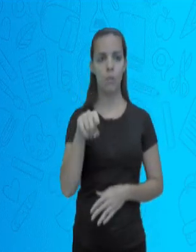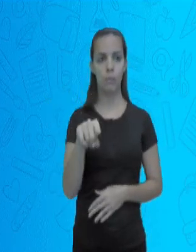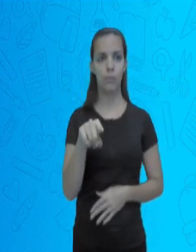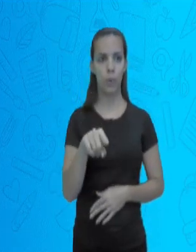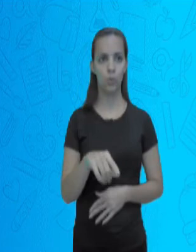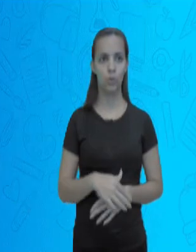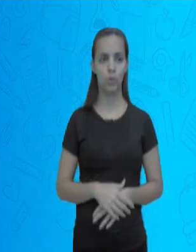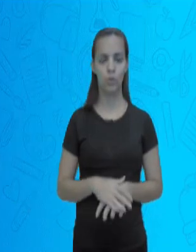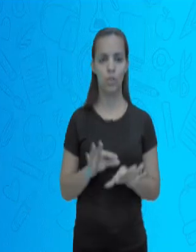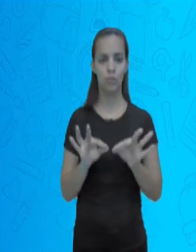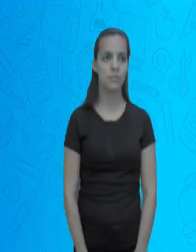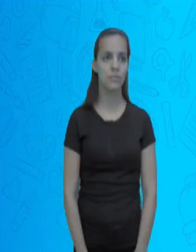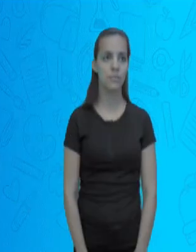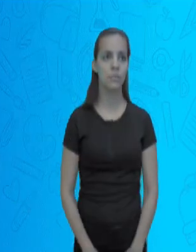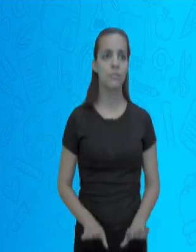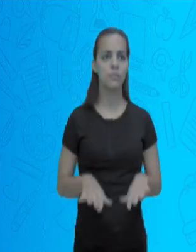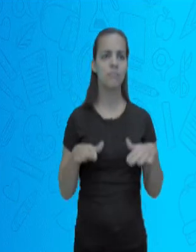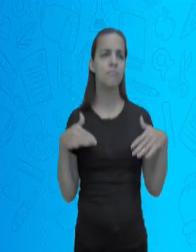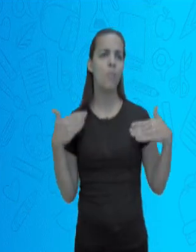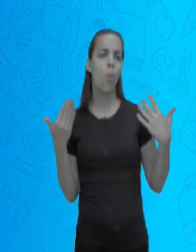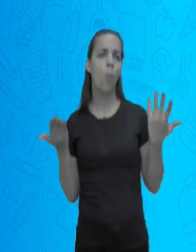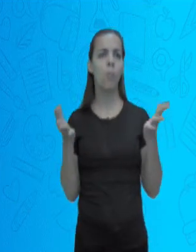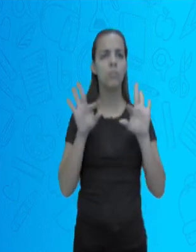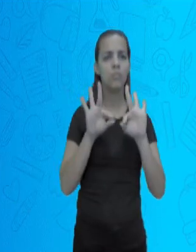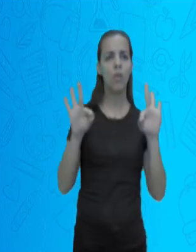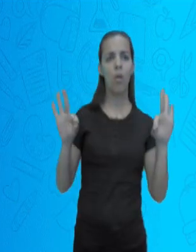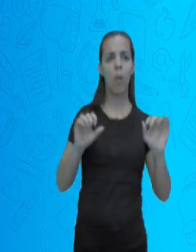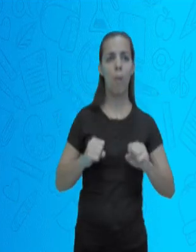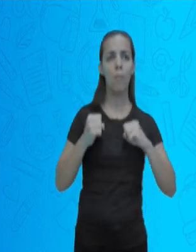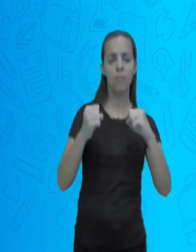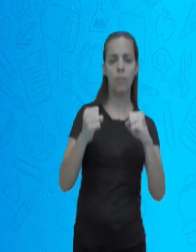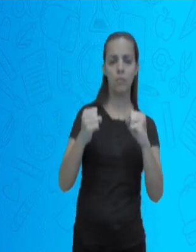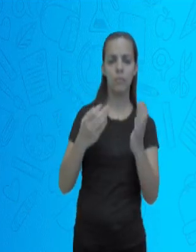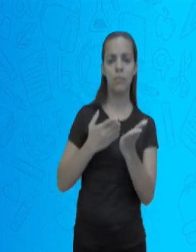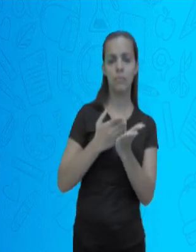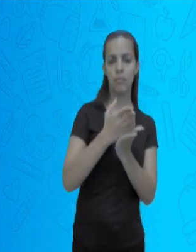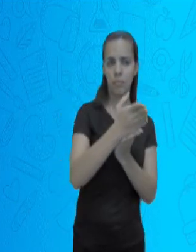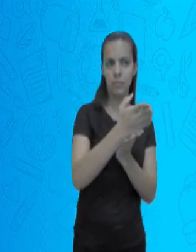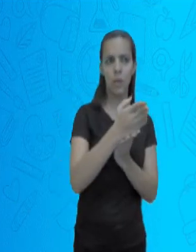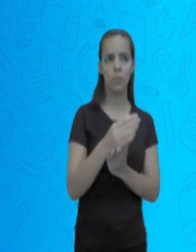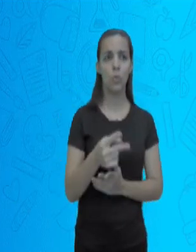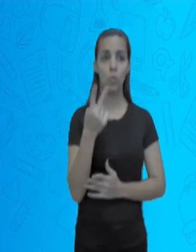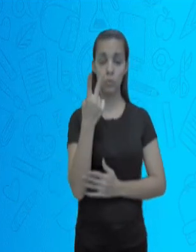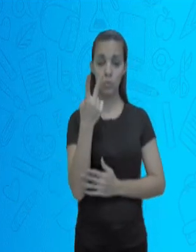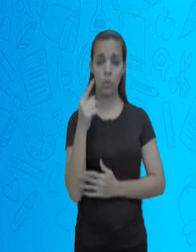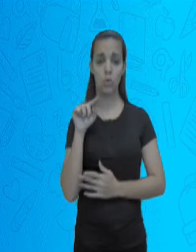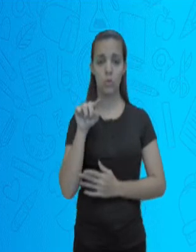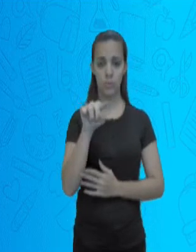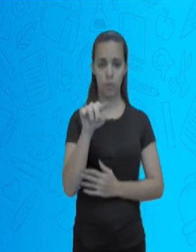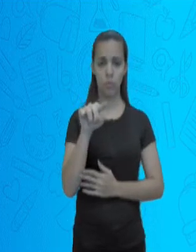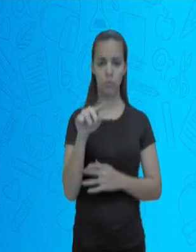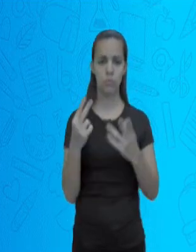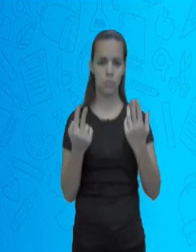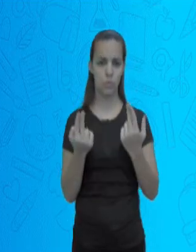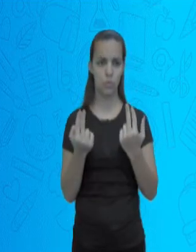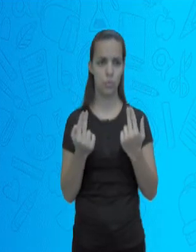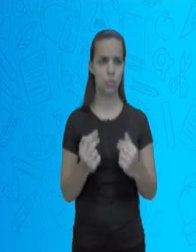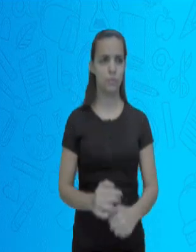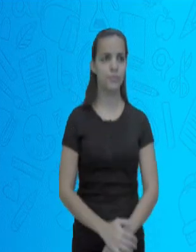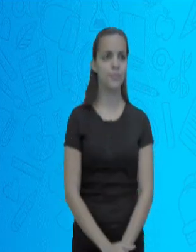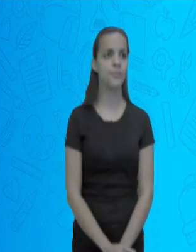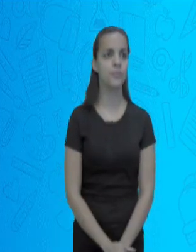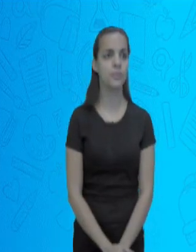vou representar quantas retas podem passar por dois pontos distintos. Vamos